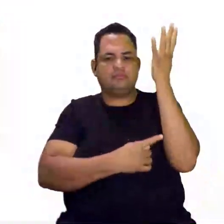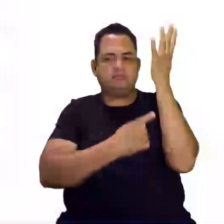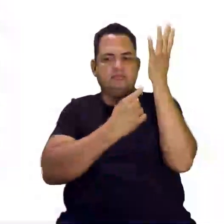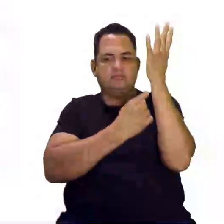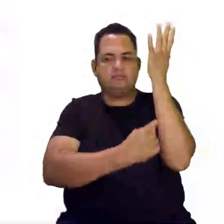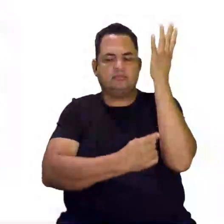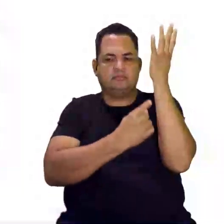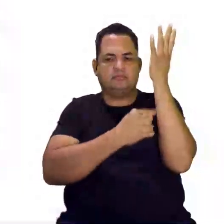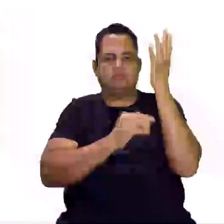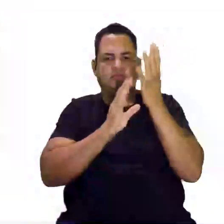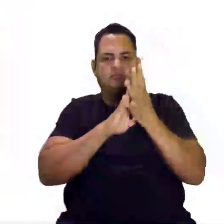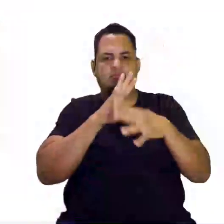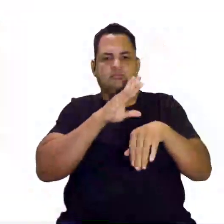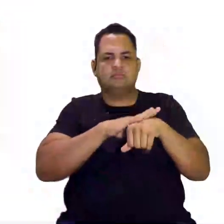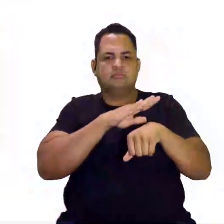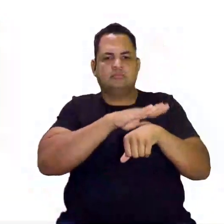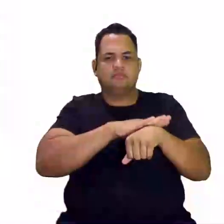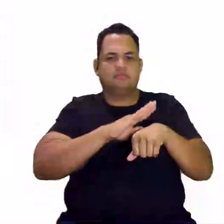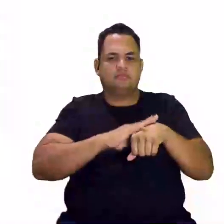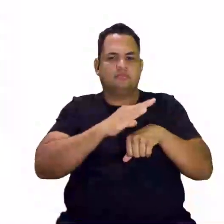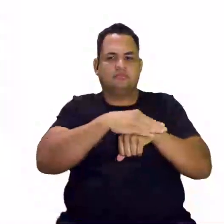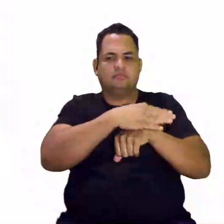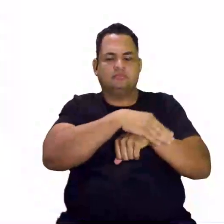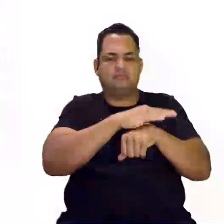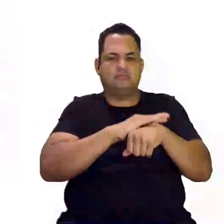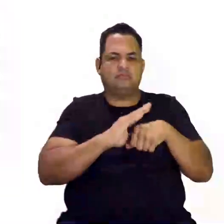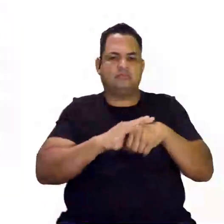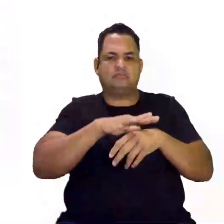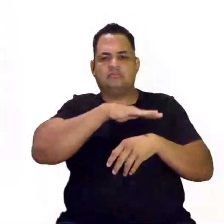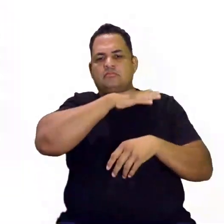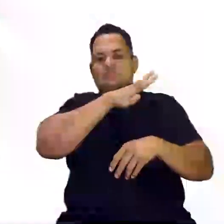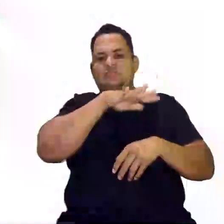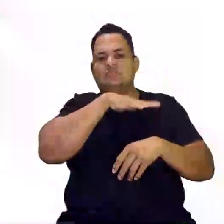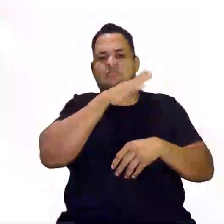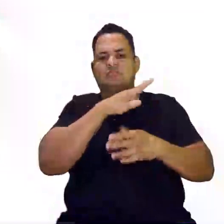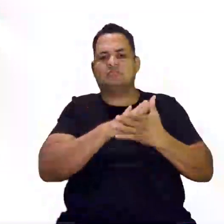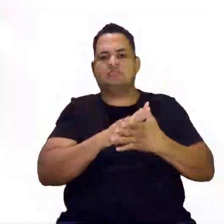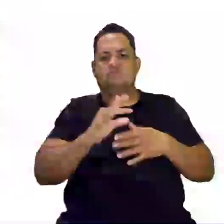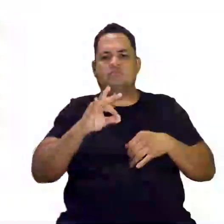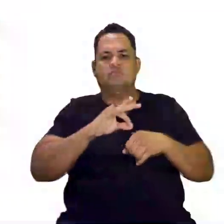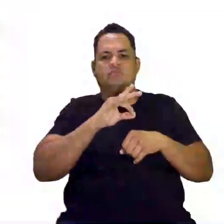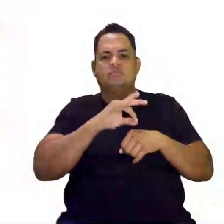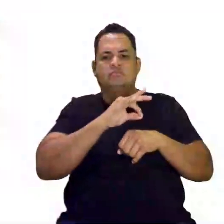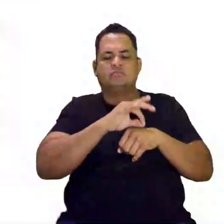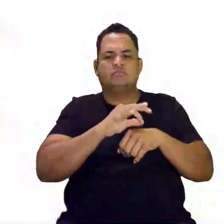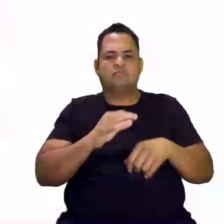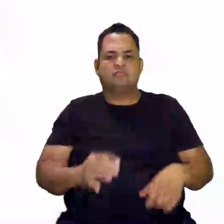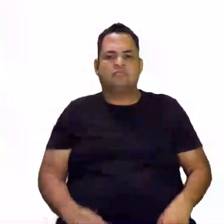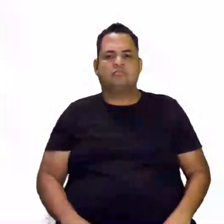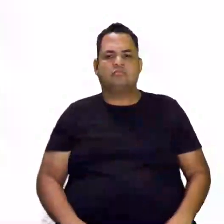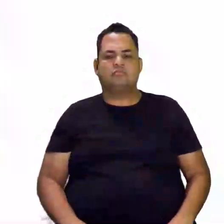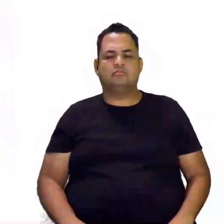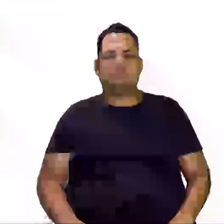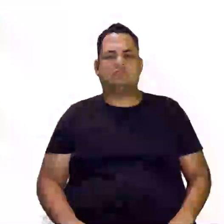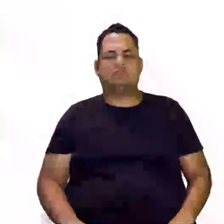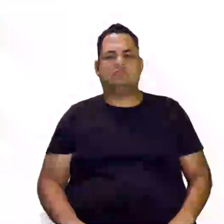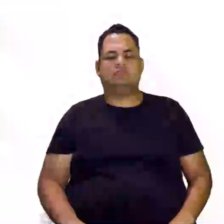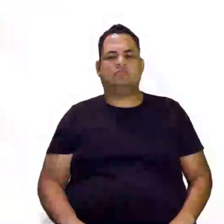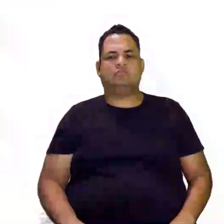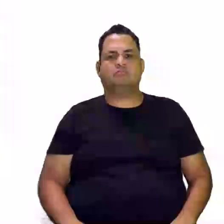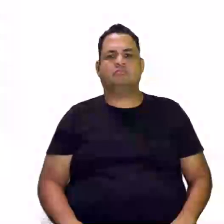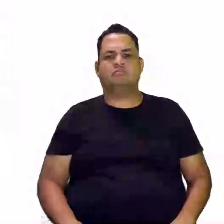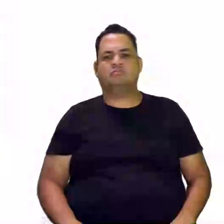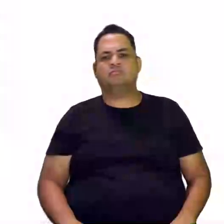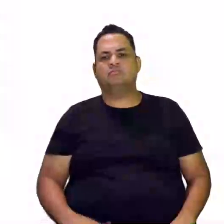árvore, tá, impregnando e cobrindo todo o animal, no caso um mosquito, né, porque é uma resina, então é pouquinho,